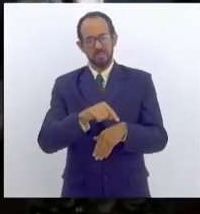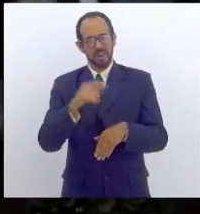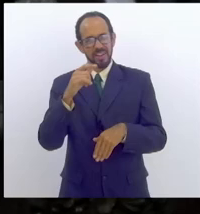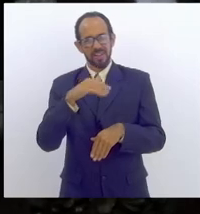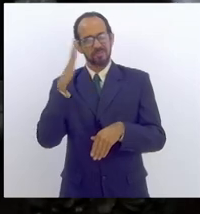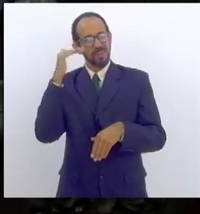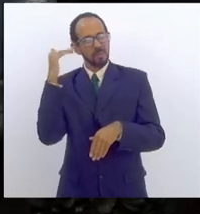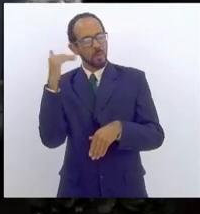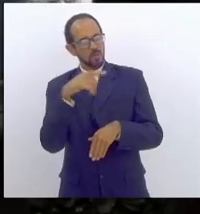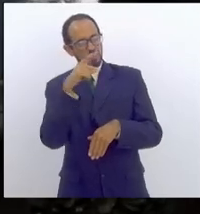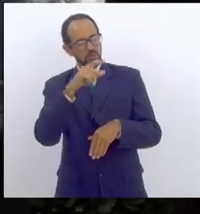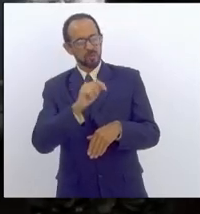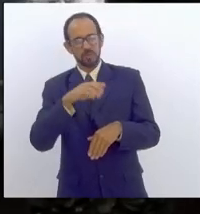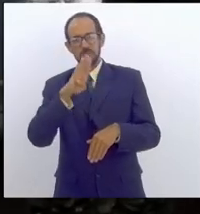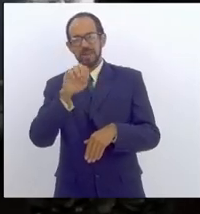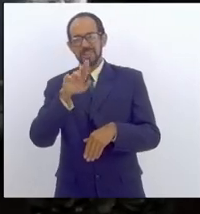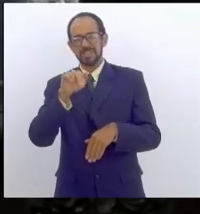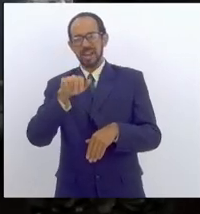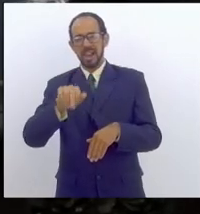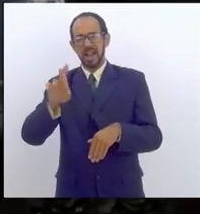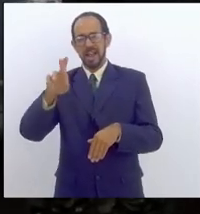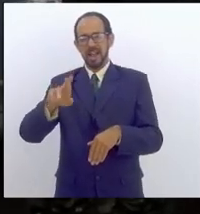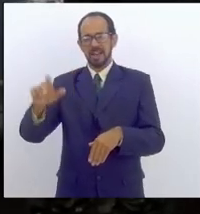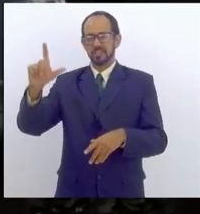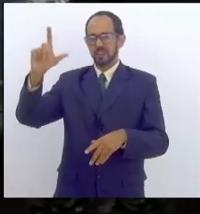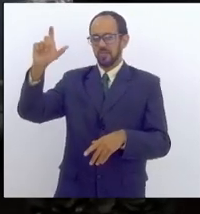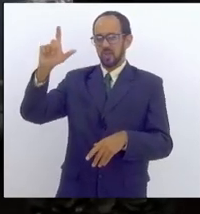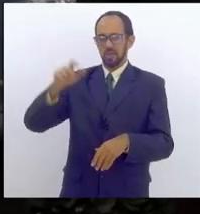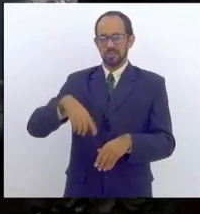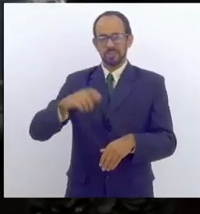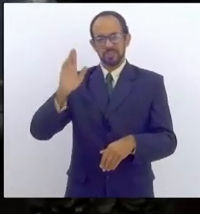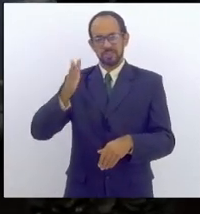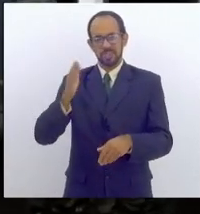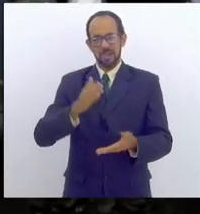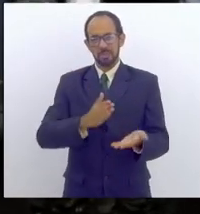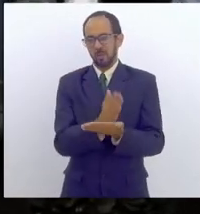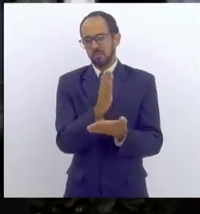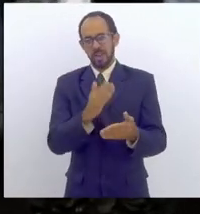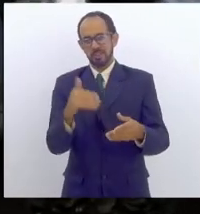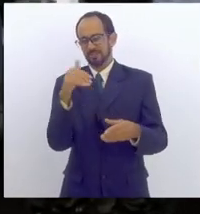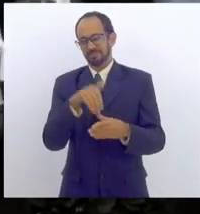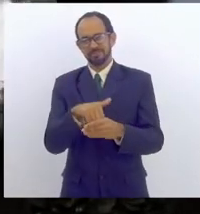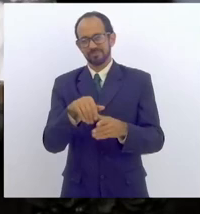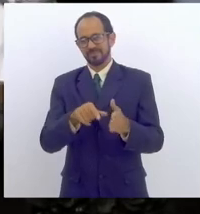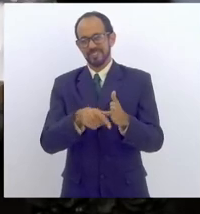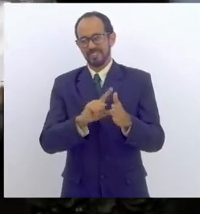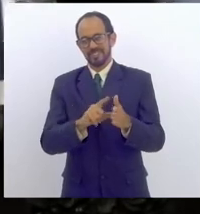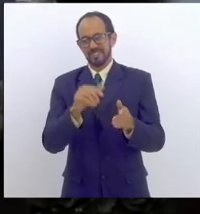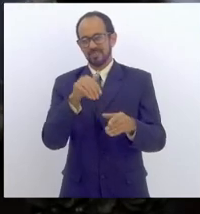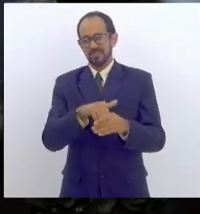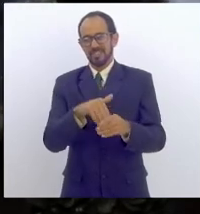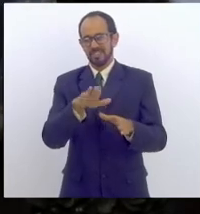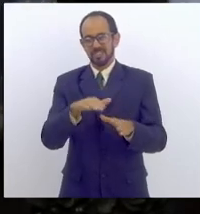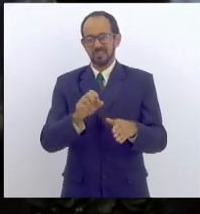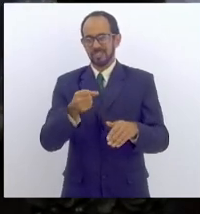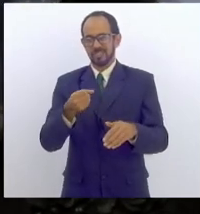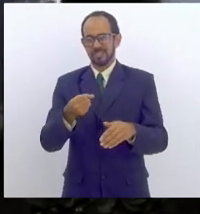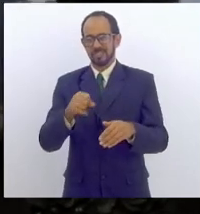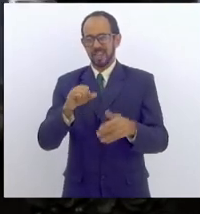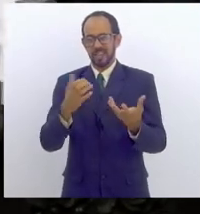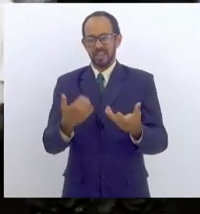deputado Bacelar, já eleito por chapa única, mesmo antes da votação. Quem quiser fazer mais alguma